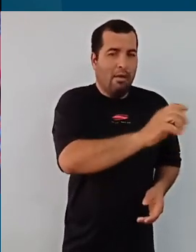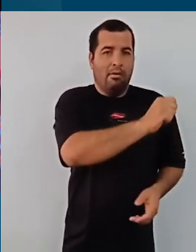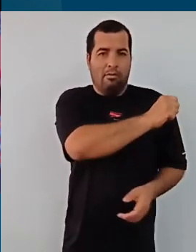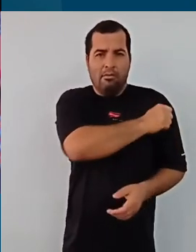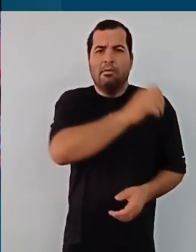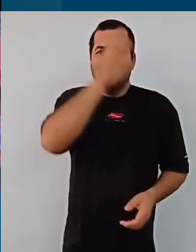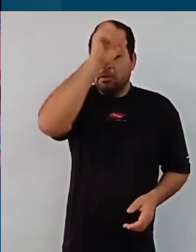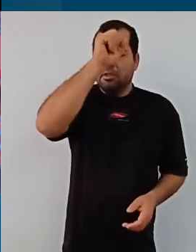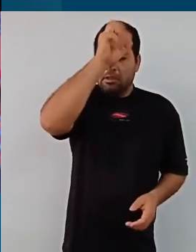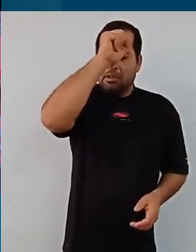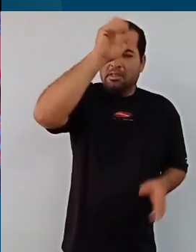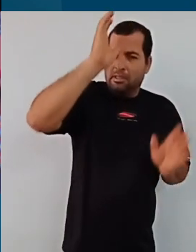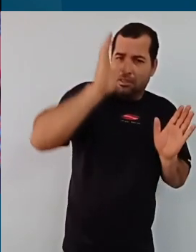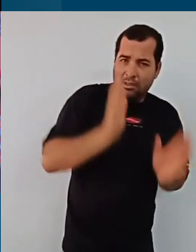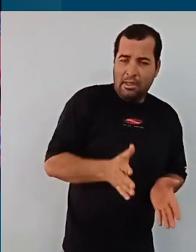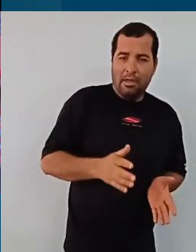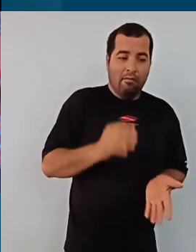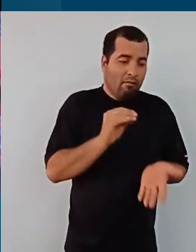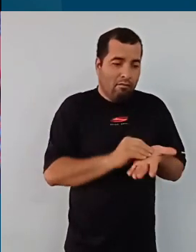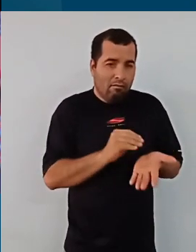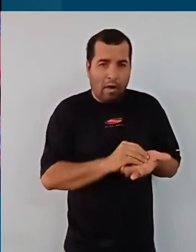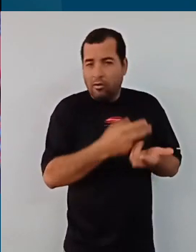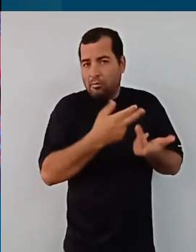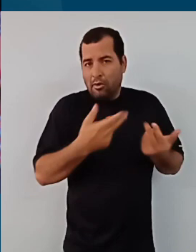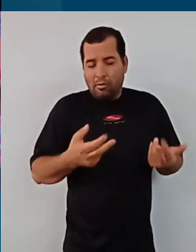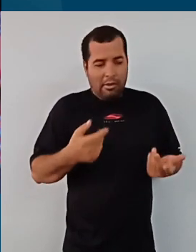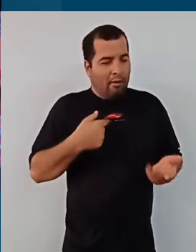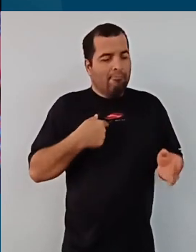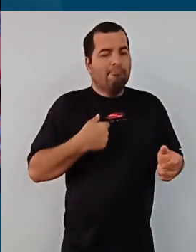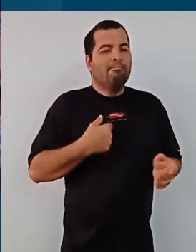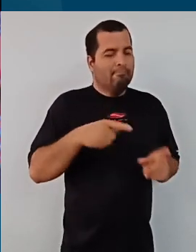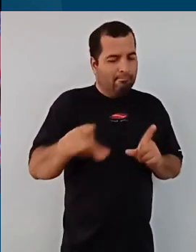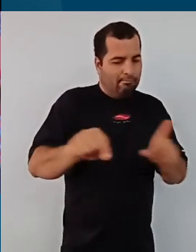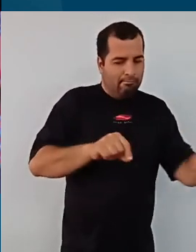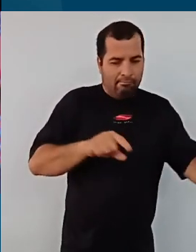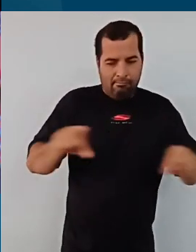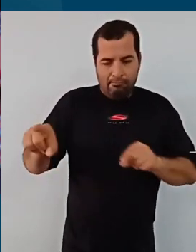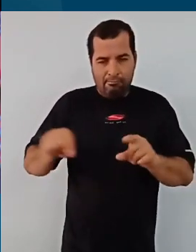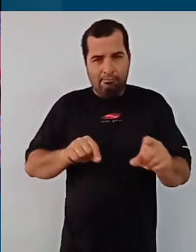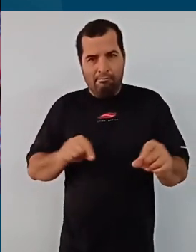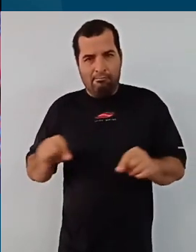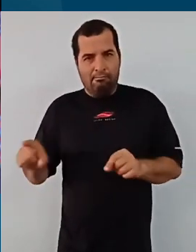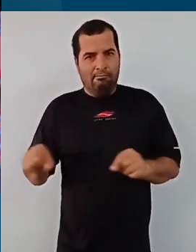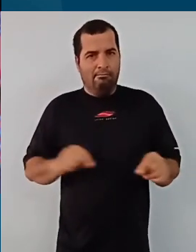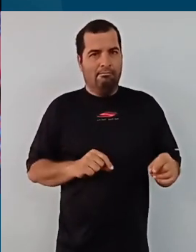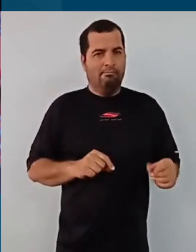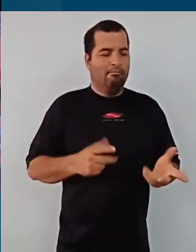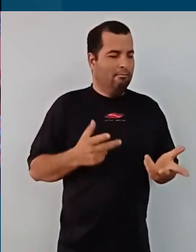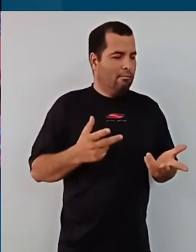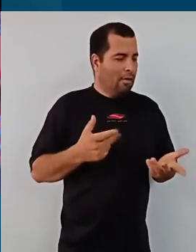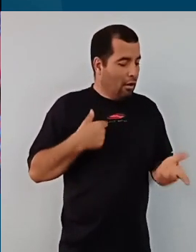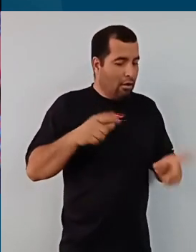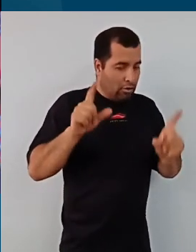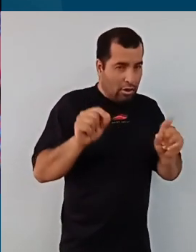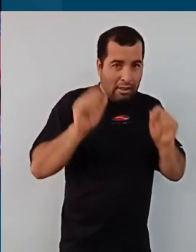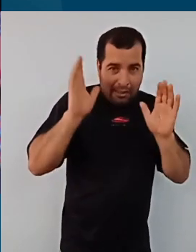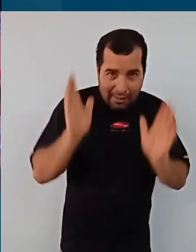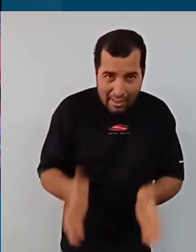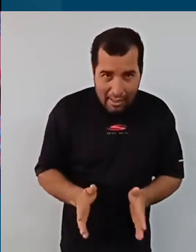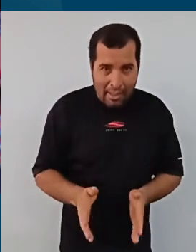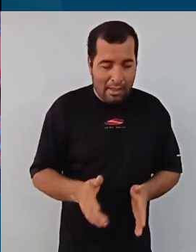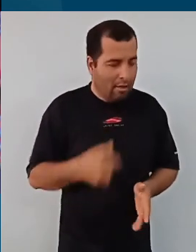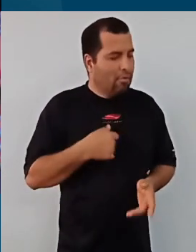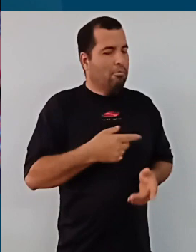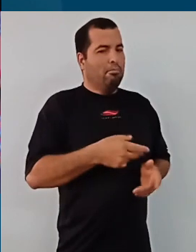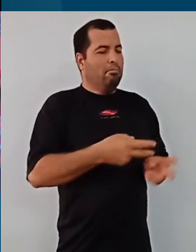de aprendizagem, o que é que eles precisam ter, e aí eu faço essas escolhas, né? E aí, quando eu faço essas escolhas, aí sim, eu